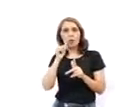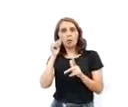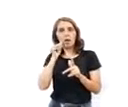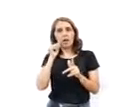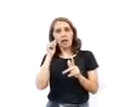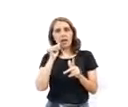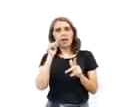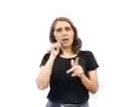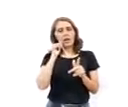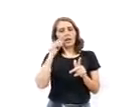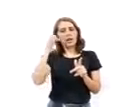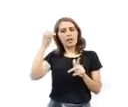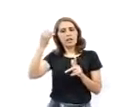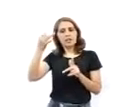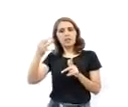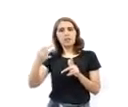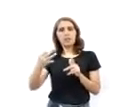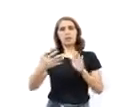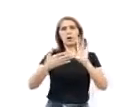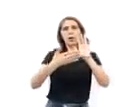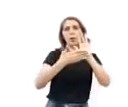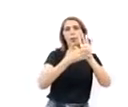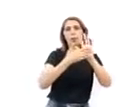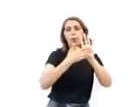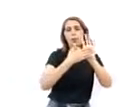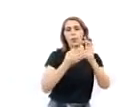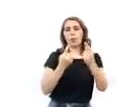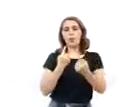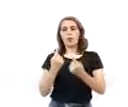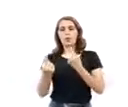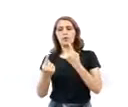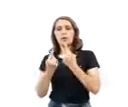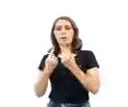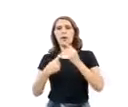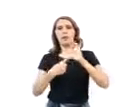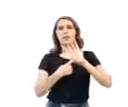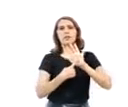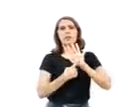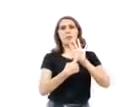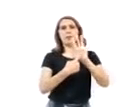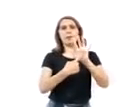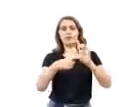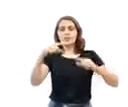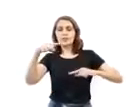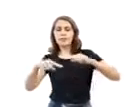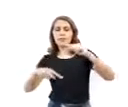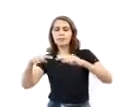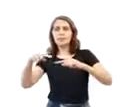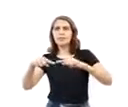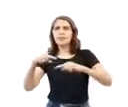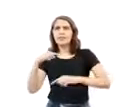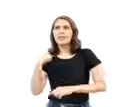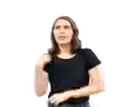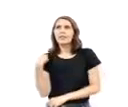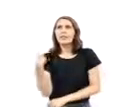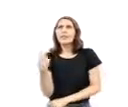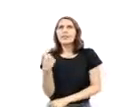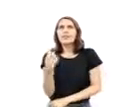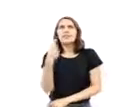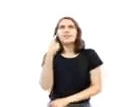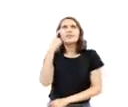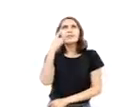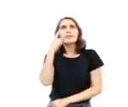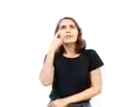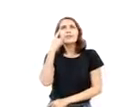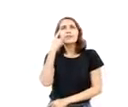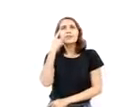Shark Zuck, ela diz o seguinte: propôs a exposição e o debate de elementos que nos permitam pensar